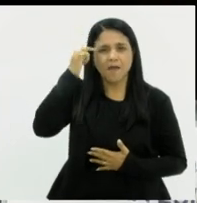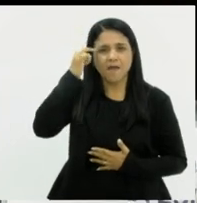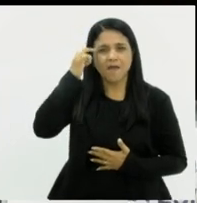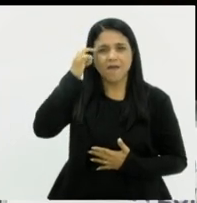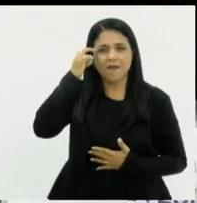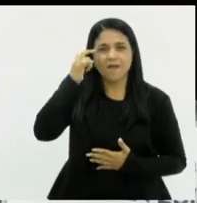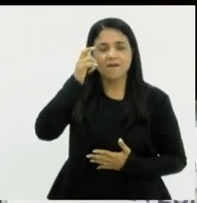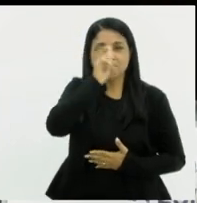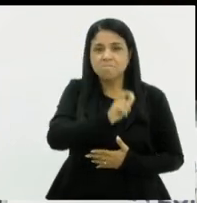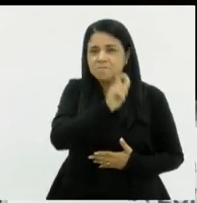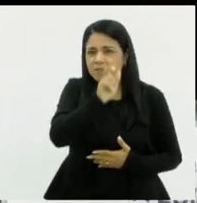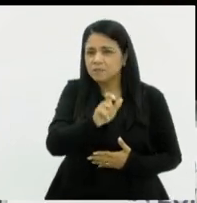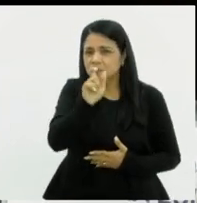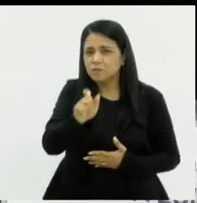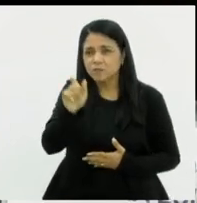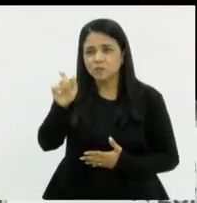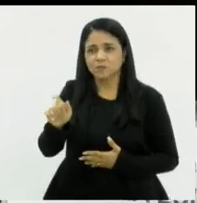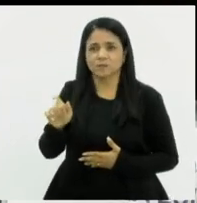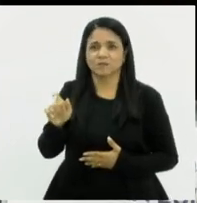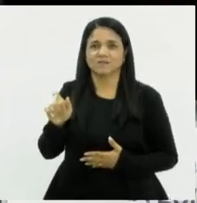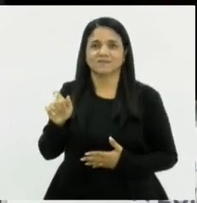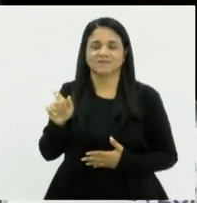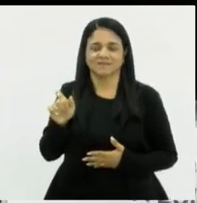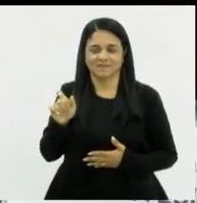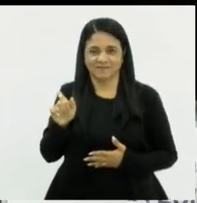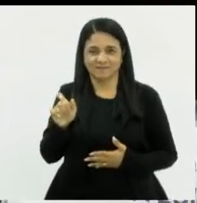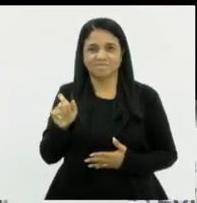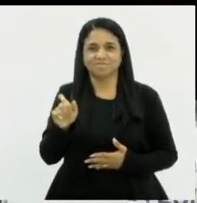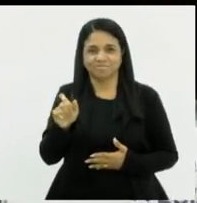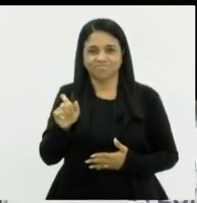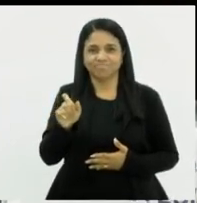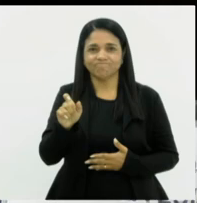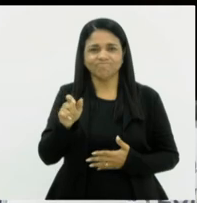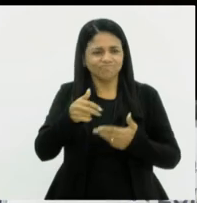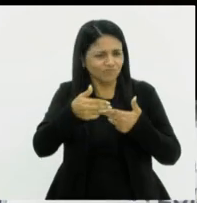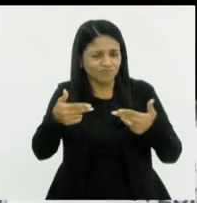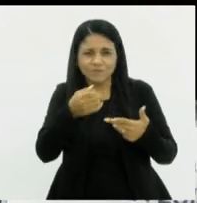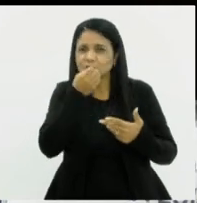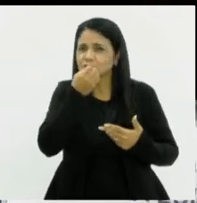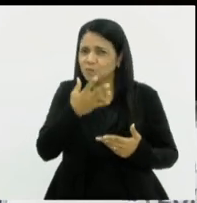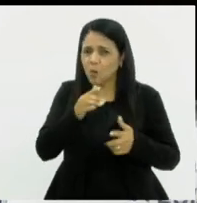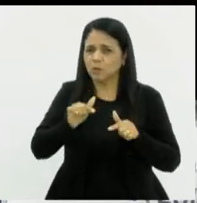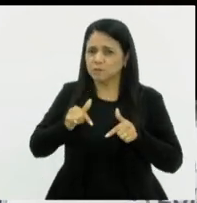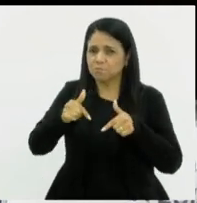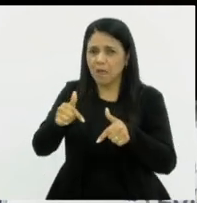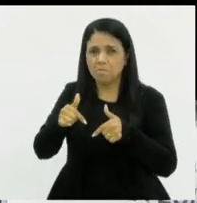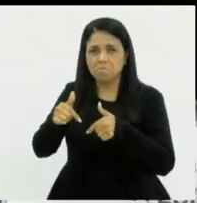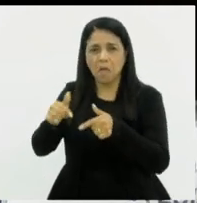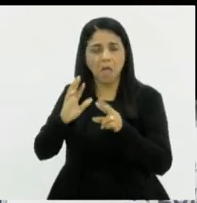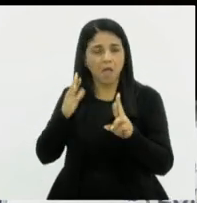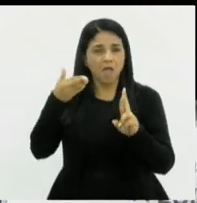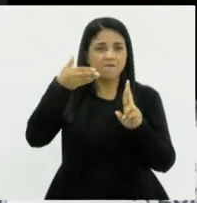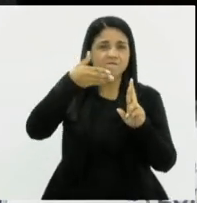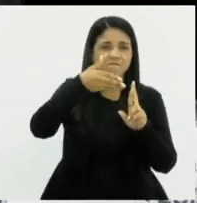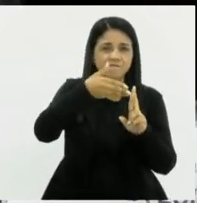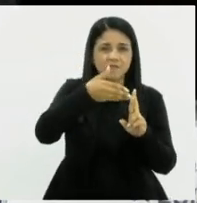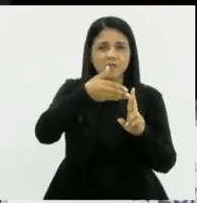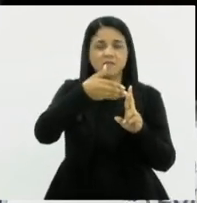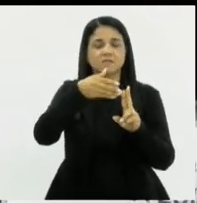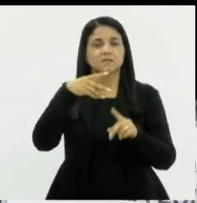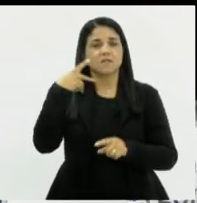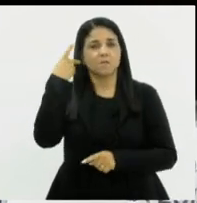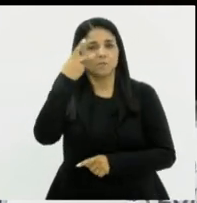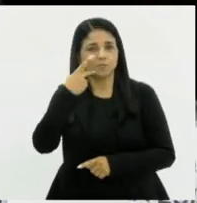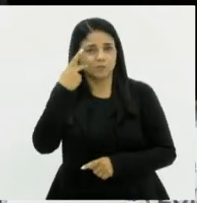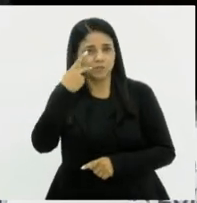Tantas pessoas que têm feito o bem, têm sido referência na nossa política, nós